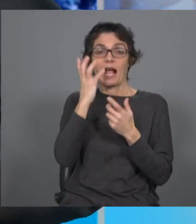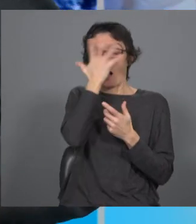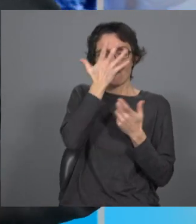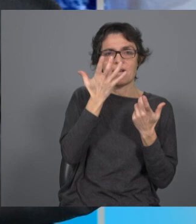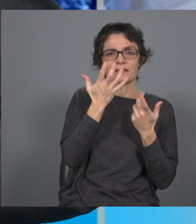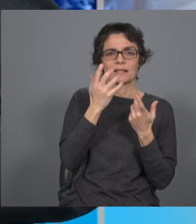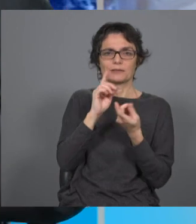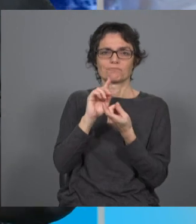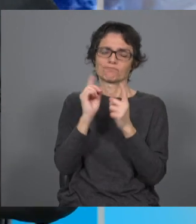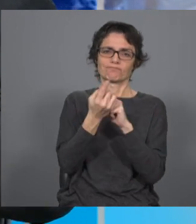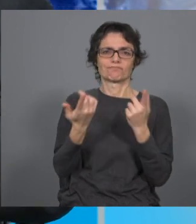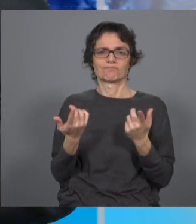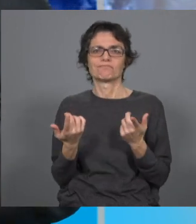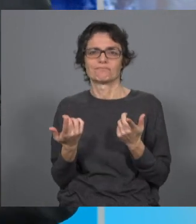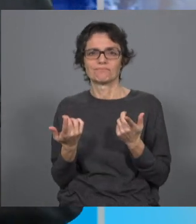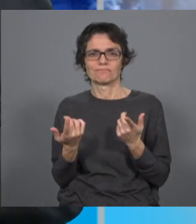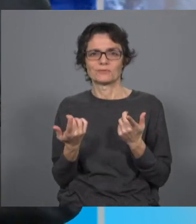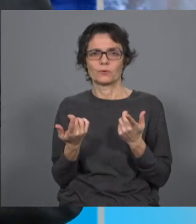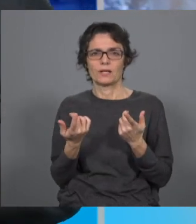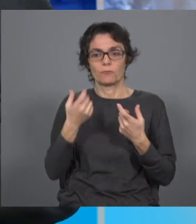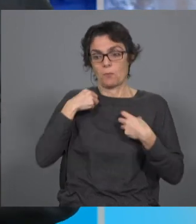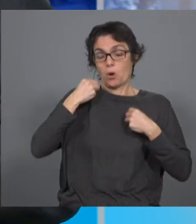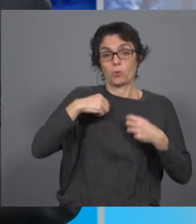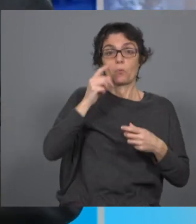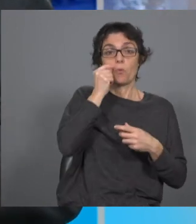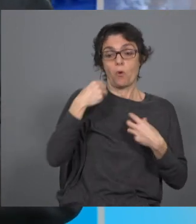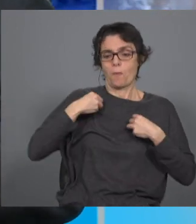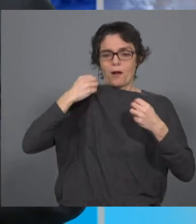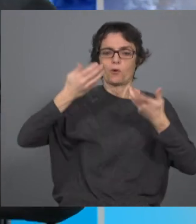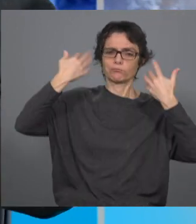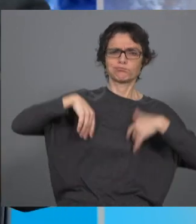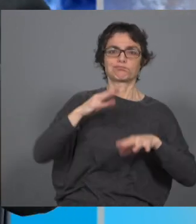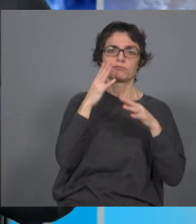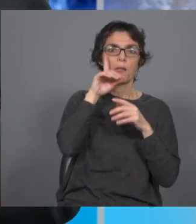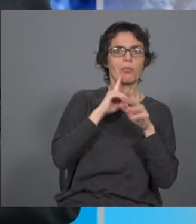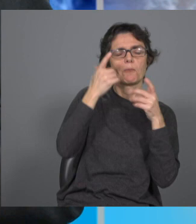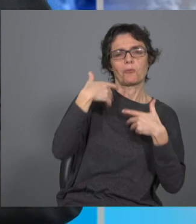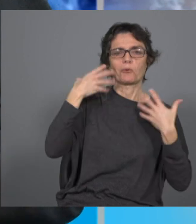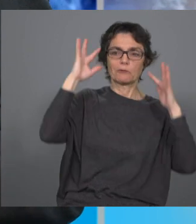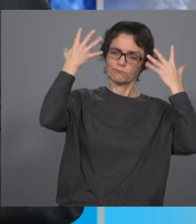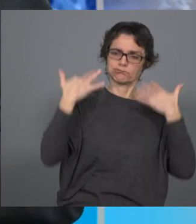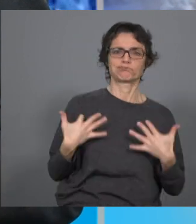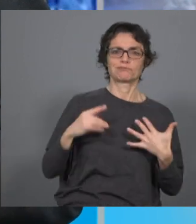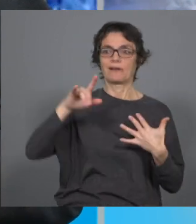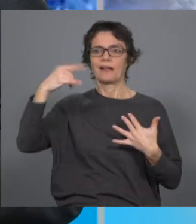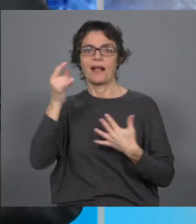E mais, é claro que também há aqui outras dimensões. As máscaras e toda esta